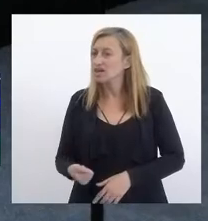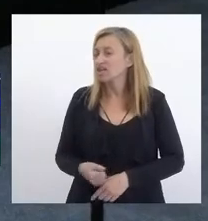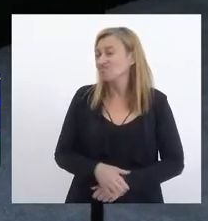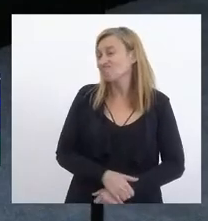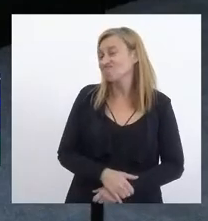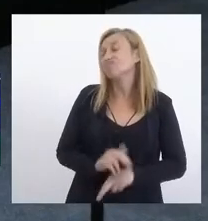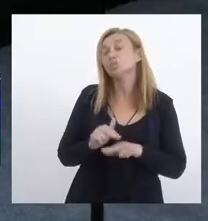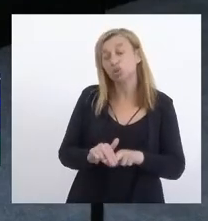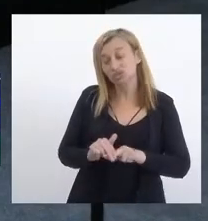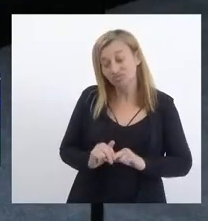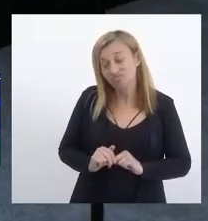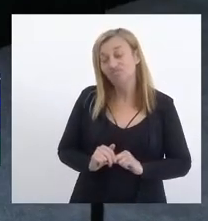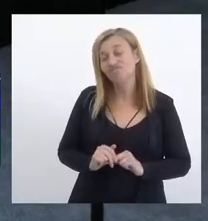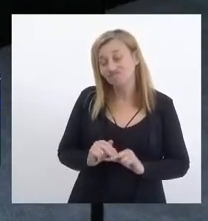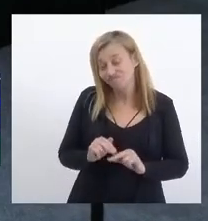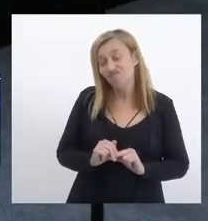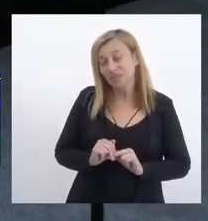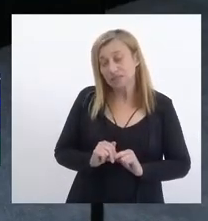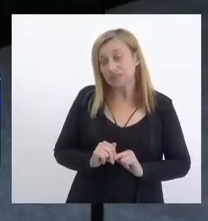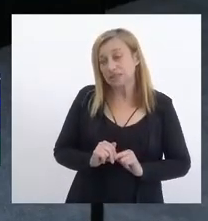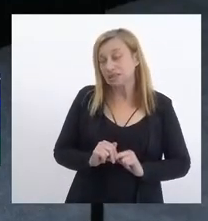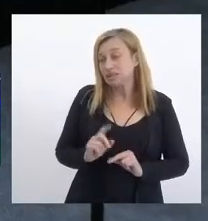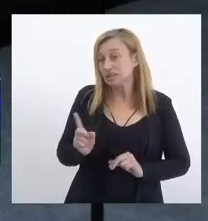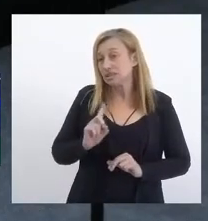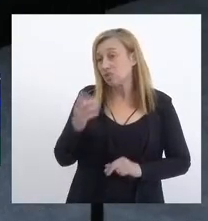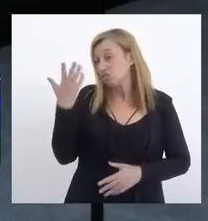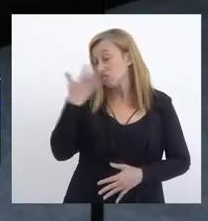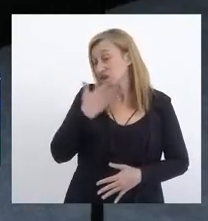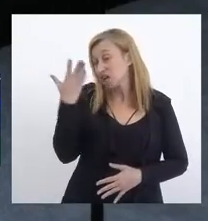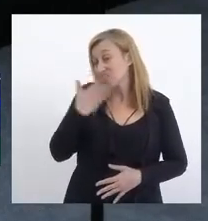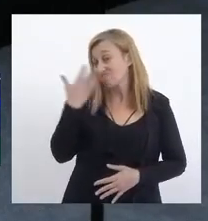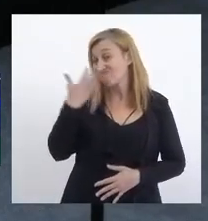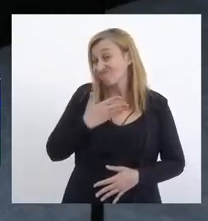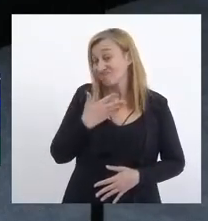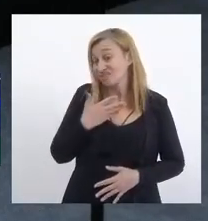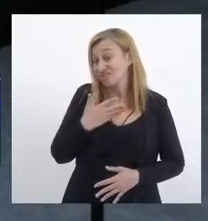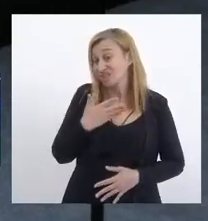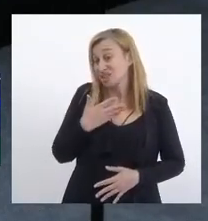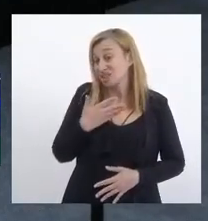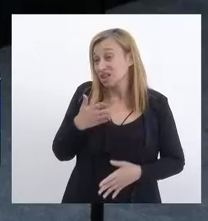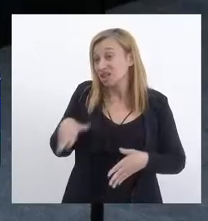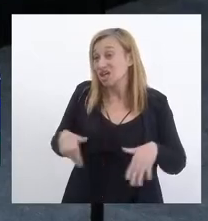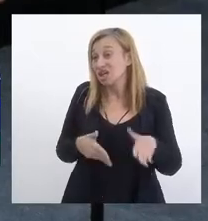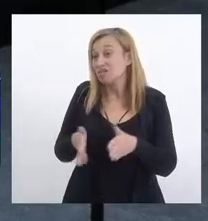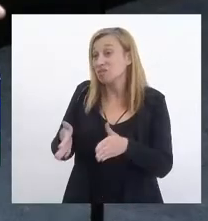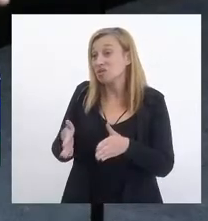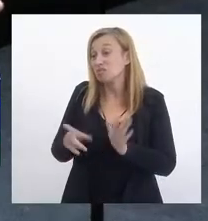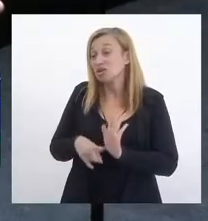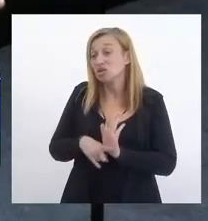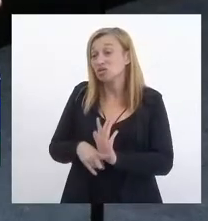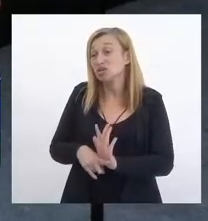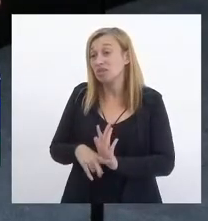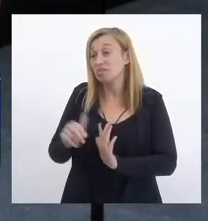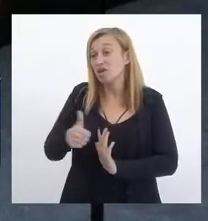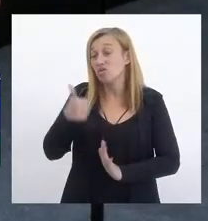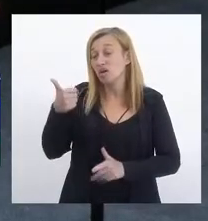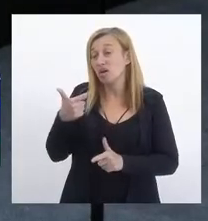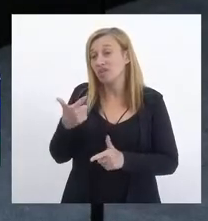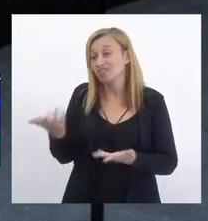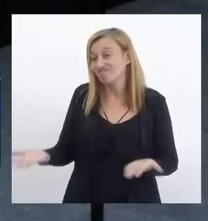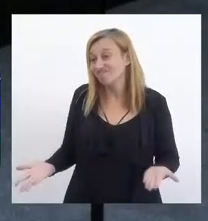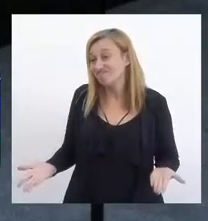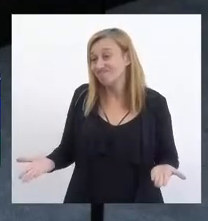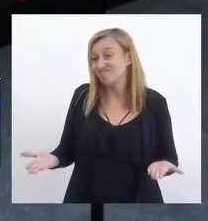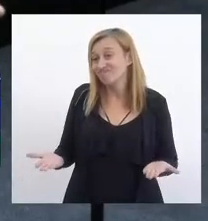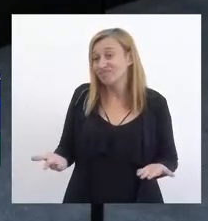Então, por isso, e por não ver no horizonte condições de sanar esse problema, é que